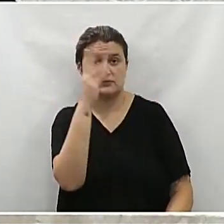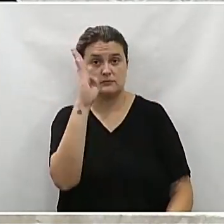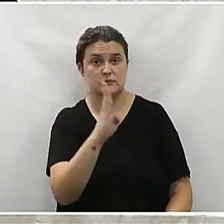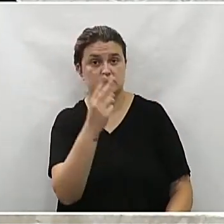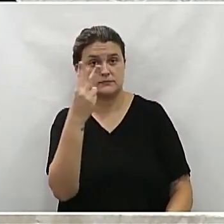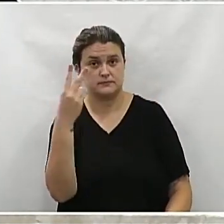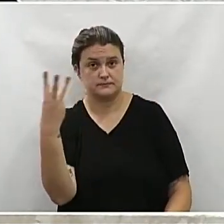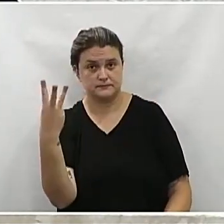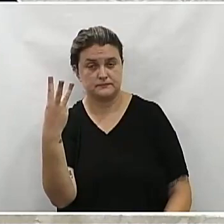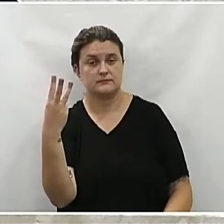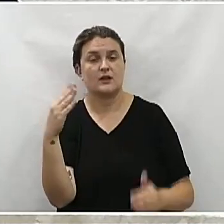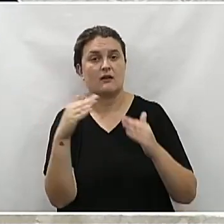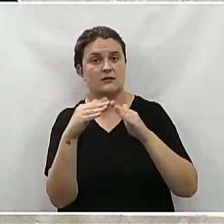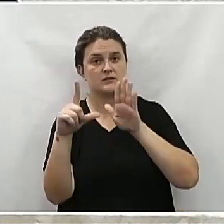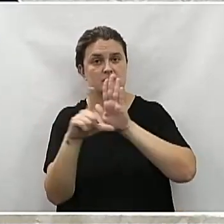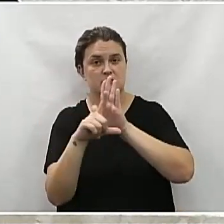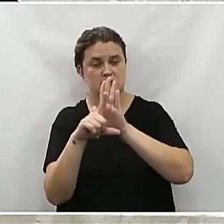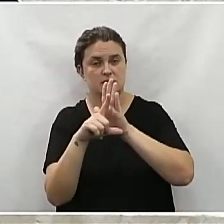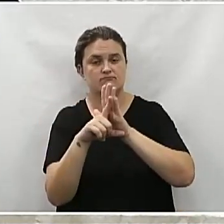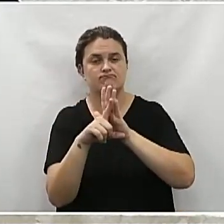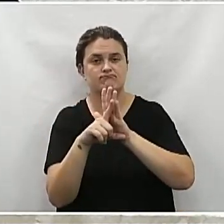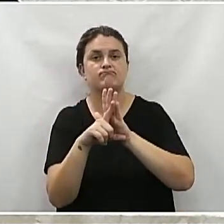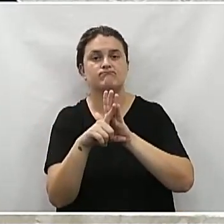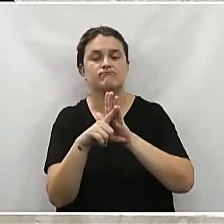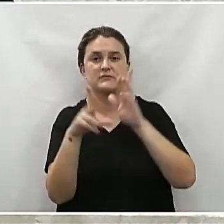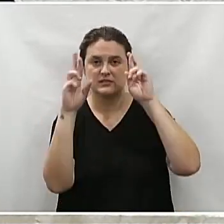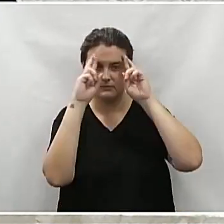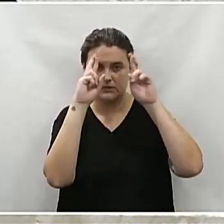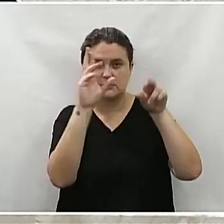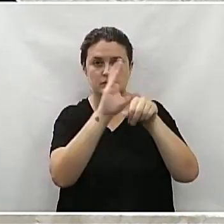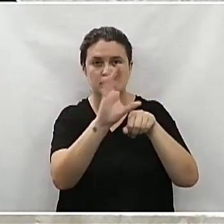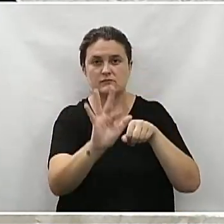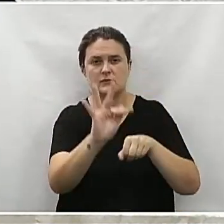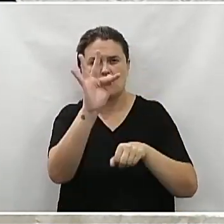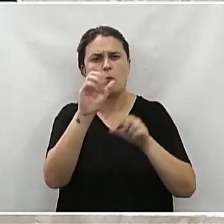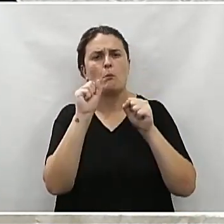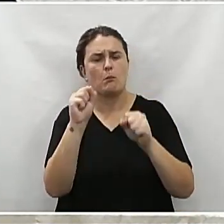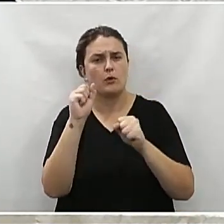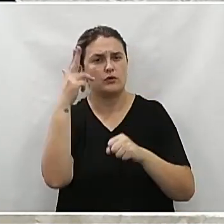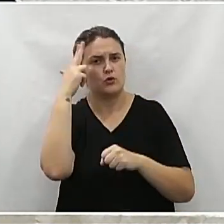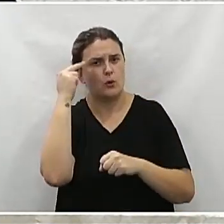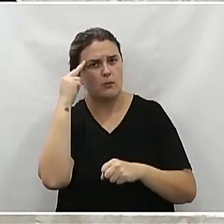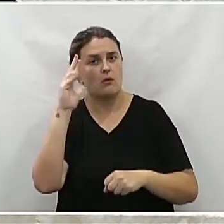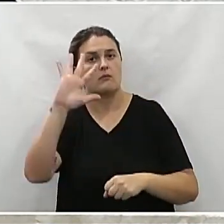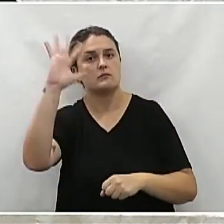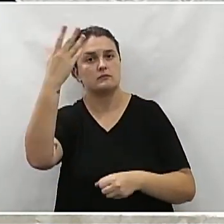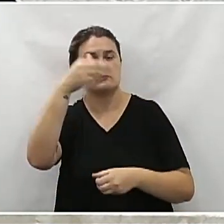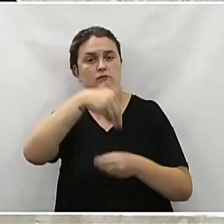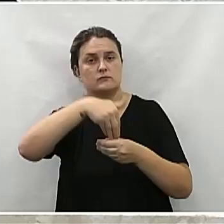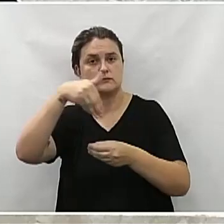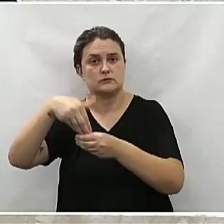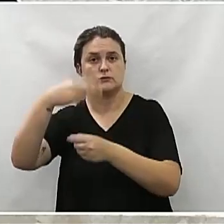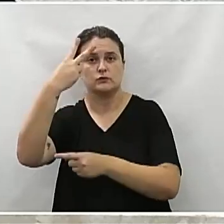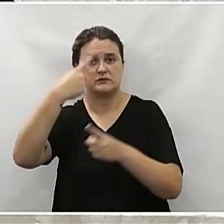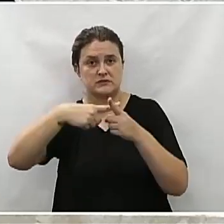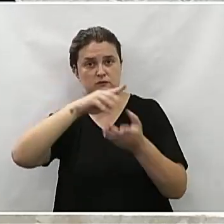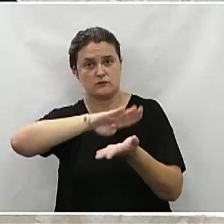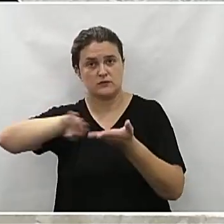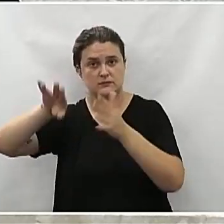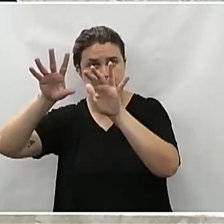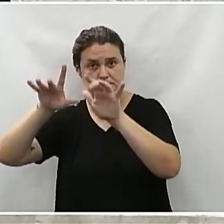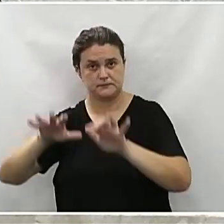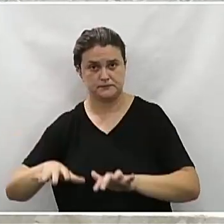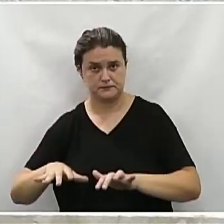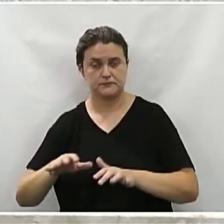2023, do Legislativo é legal e constitucional, devendo mesmo seguir para a votação em dois turnos, com dispensa da